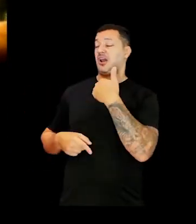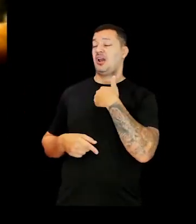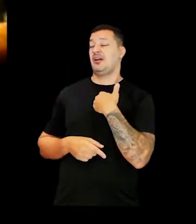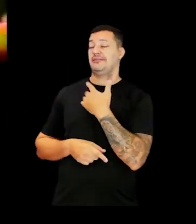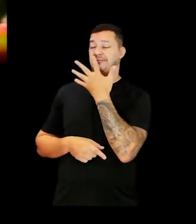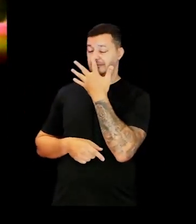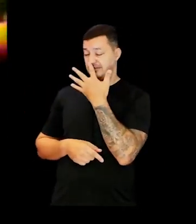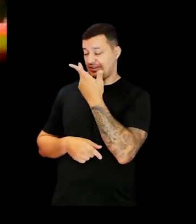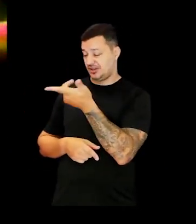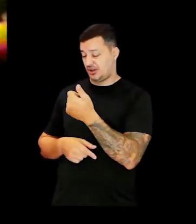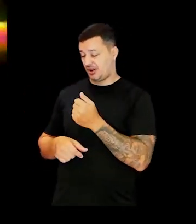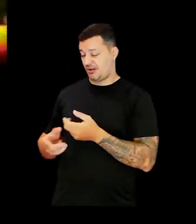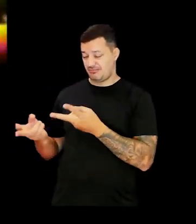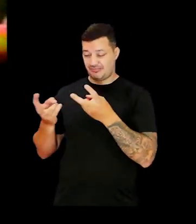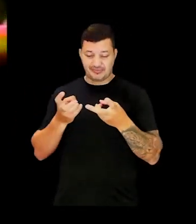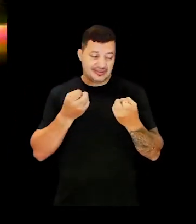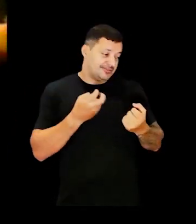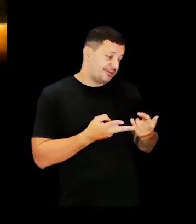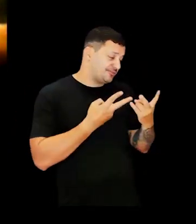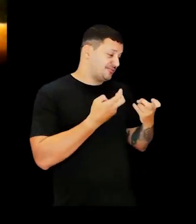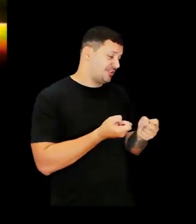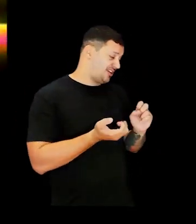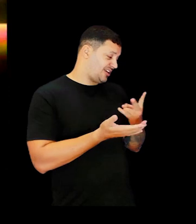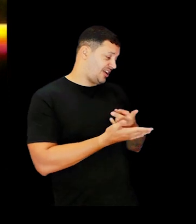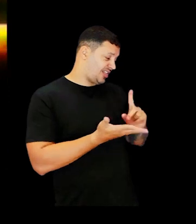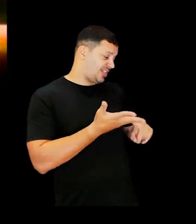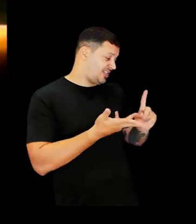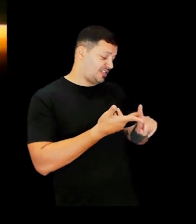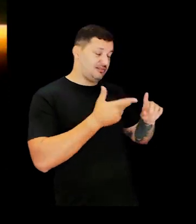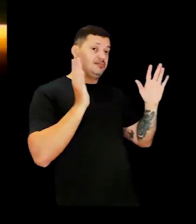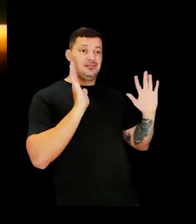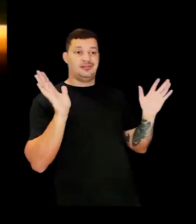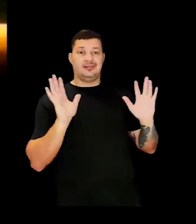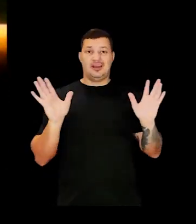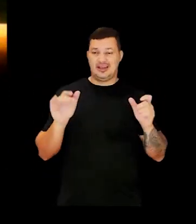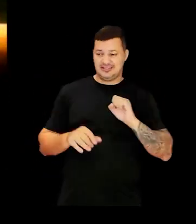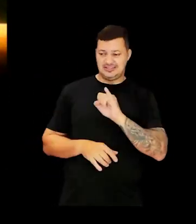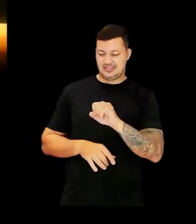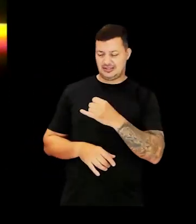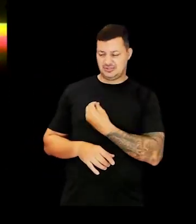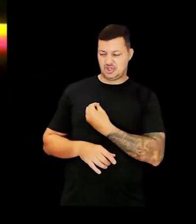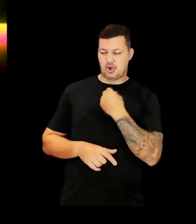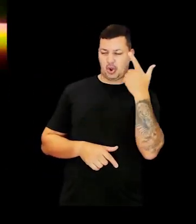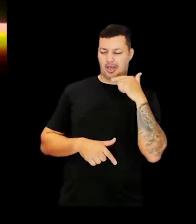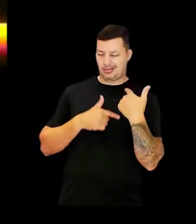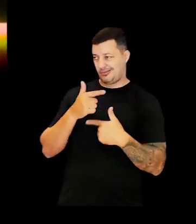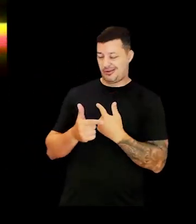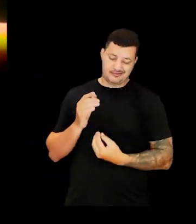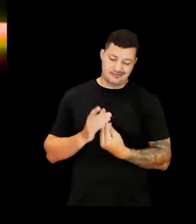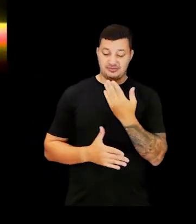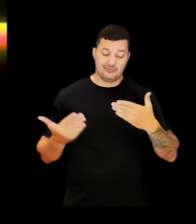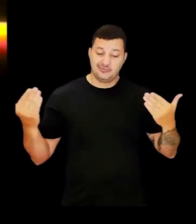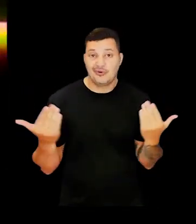o que mais se vê pela situação é o crescimento frenético dessas seitas clandestinas. Se eu tivesse dado o trabalho